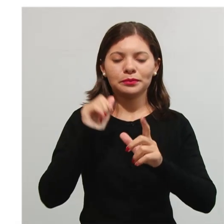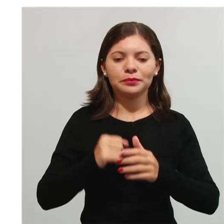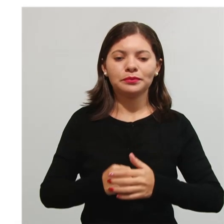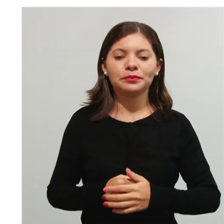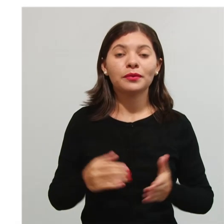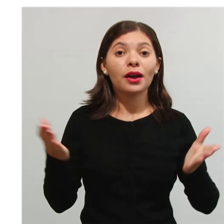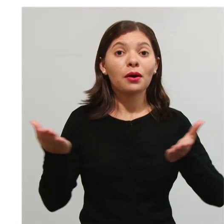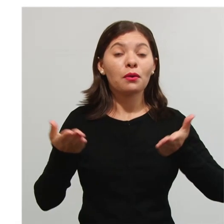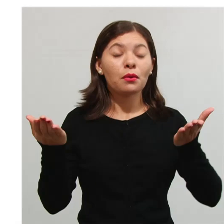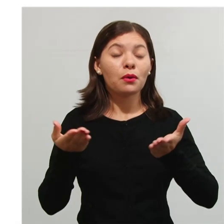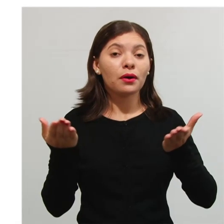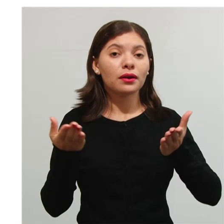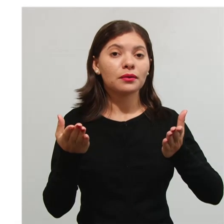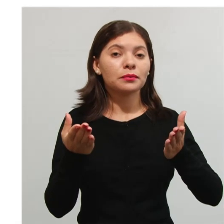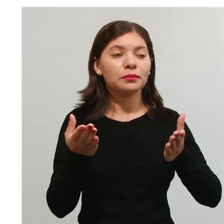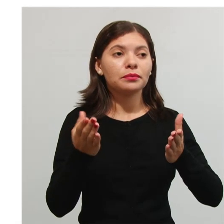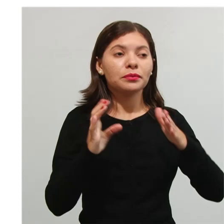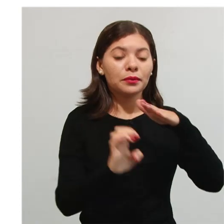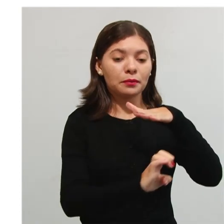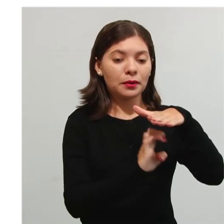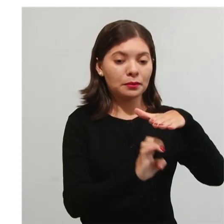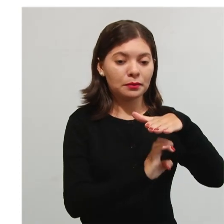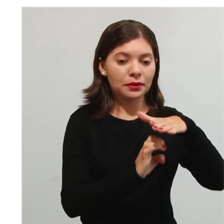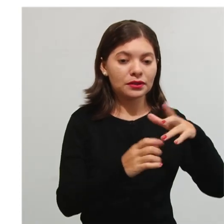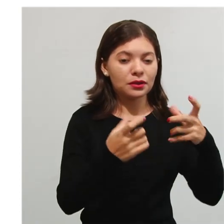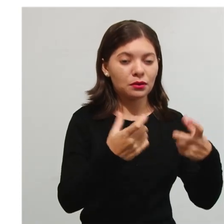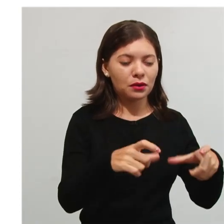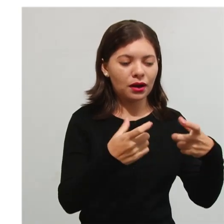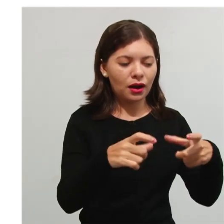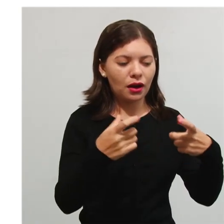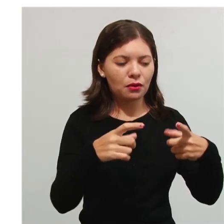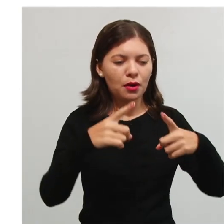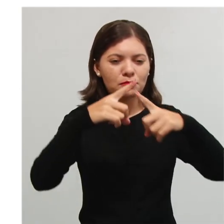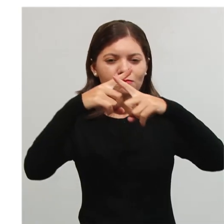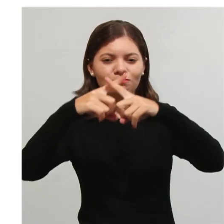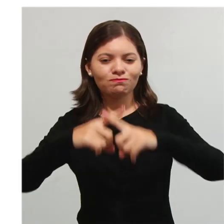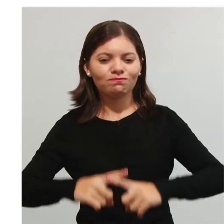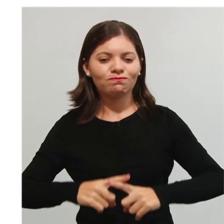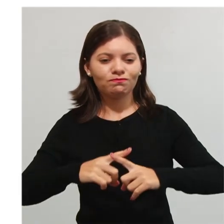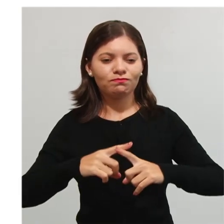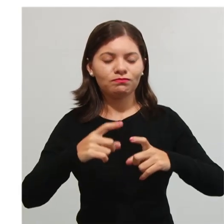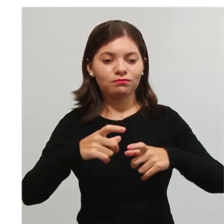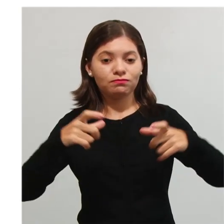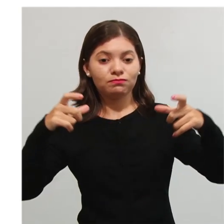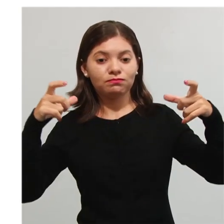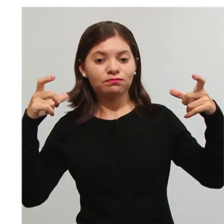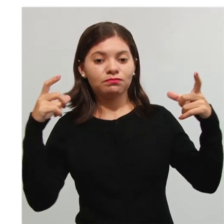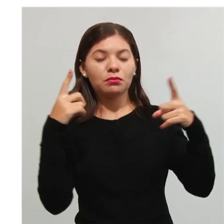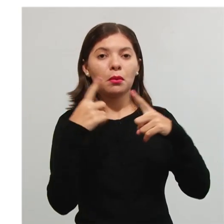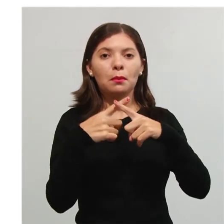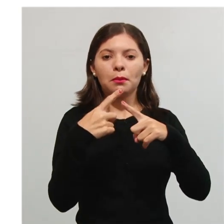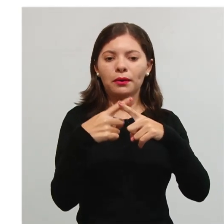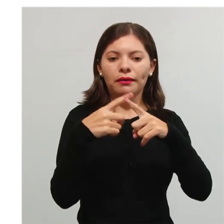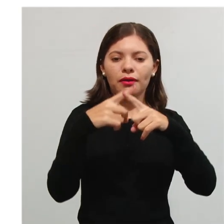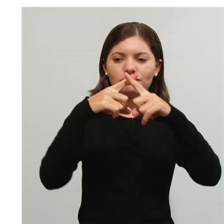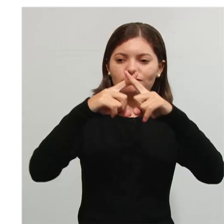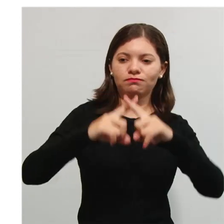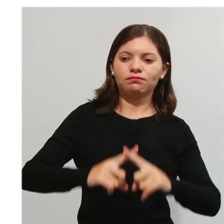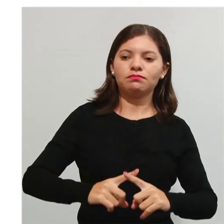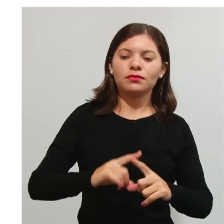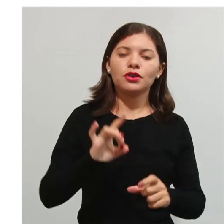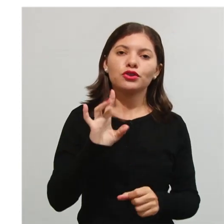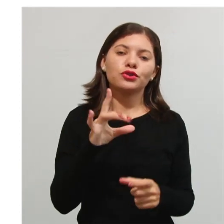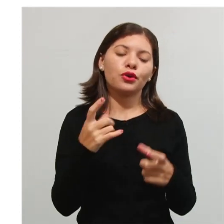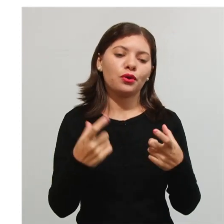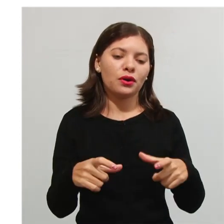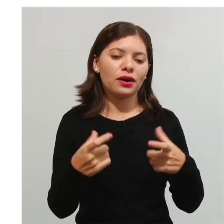Agora, uma empresa local, ela tem uma competição muito maior, porque ela não compete somente com o negócio